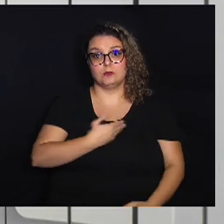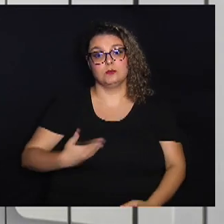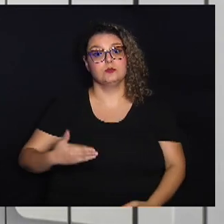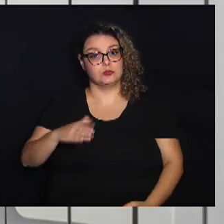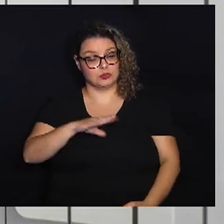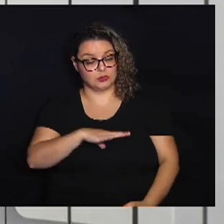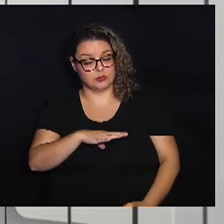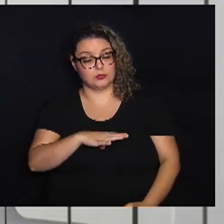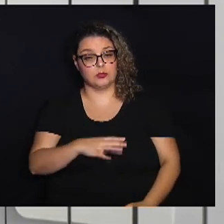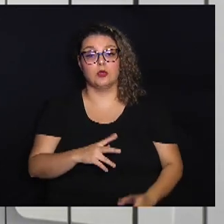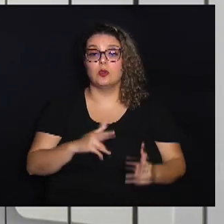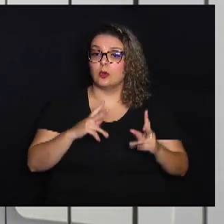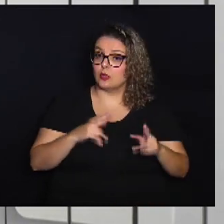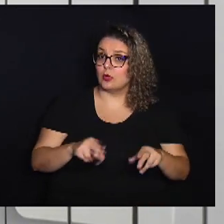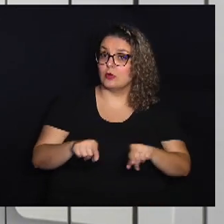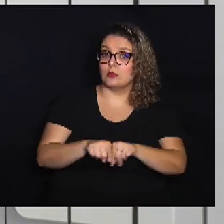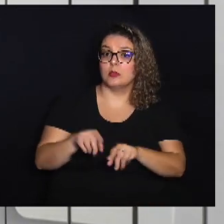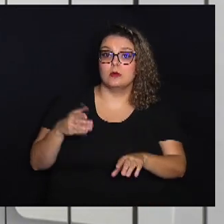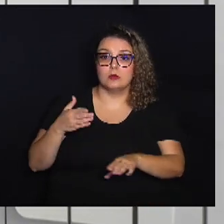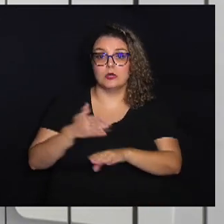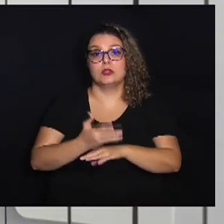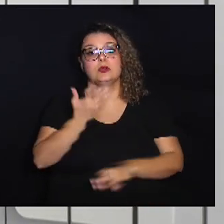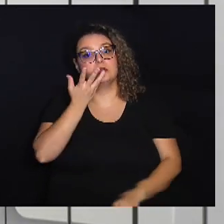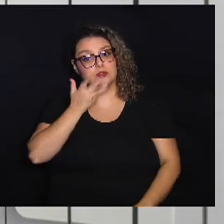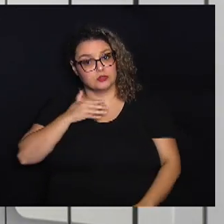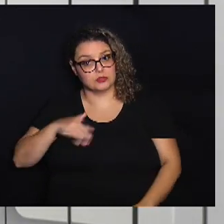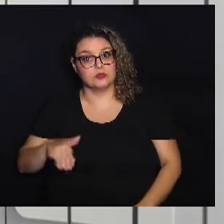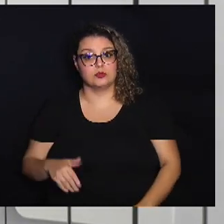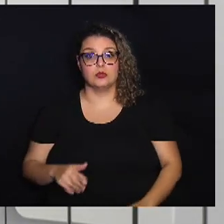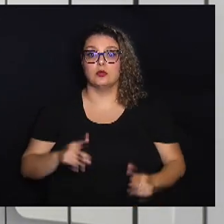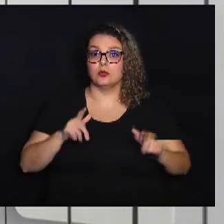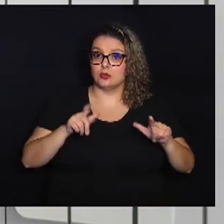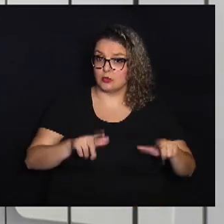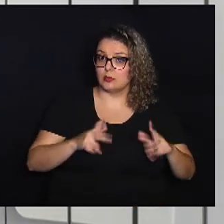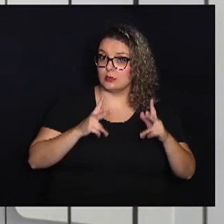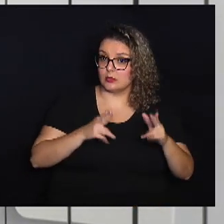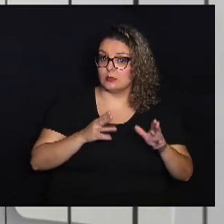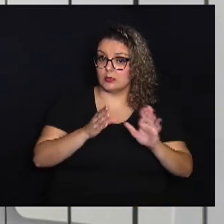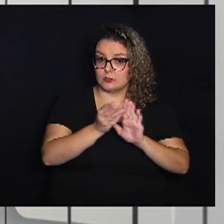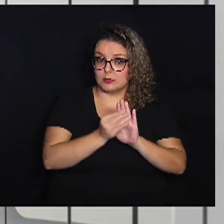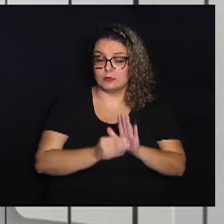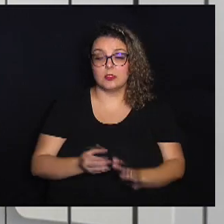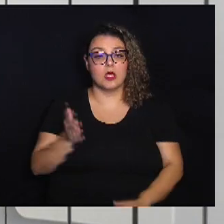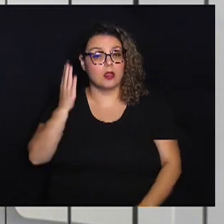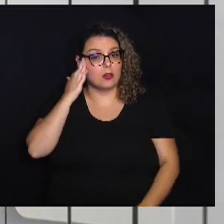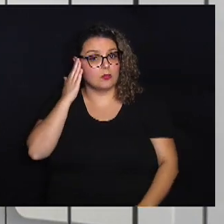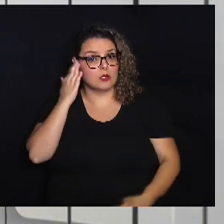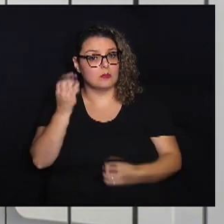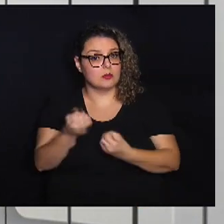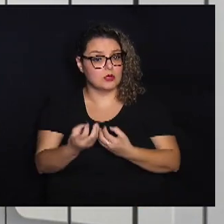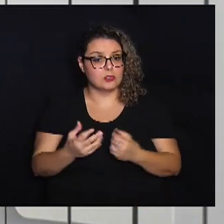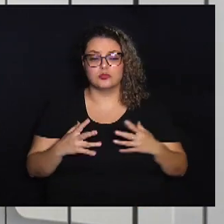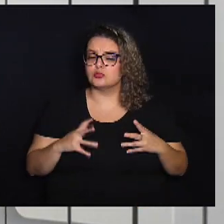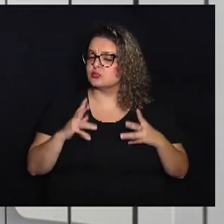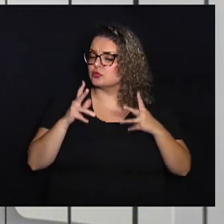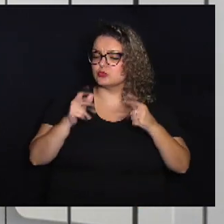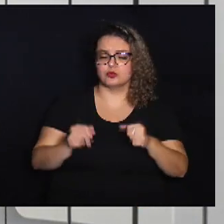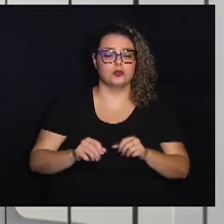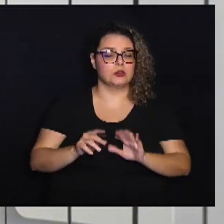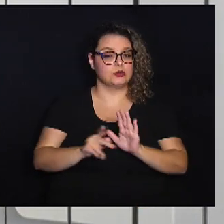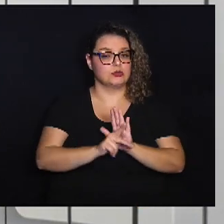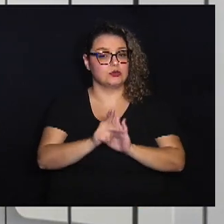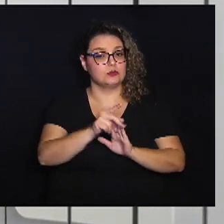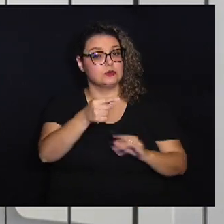Municipal, bem como o acesso de crianças a tal conteúdo. Para você ficar muito bem informado, saber todos os projetos que